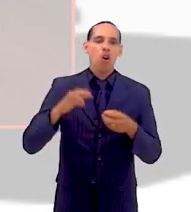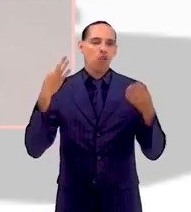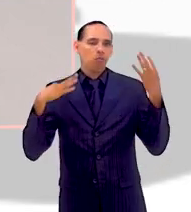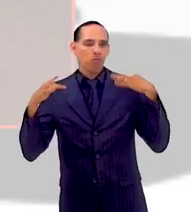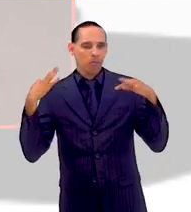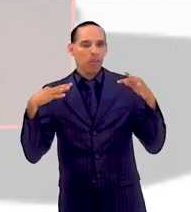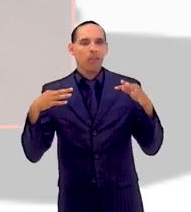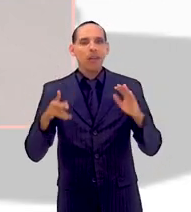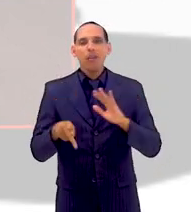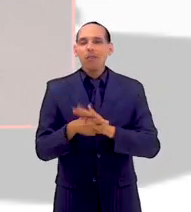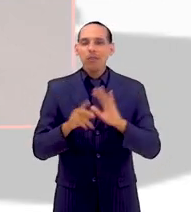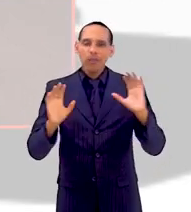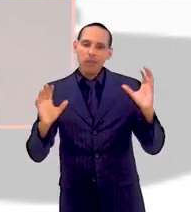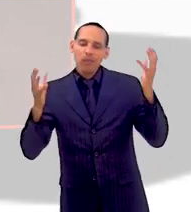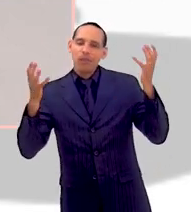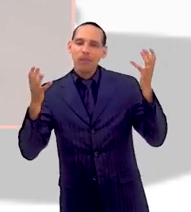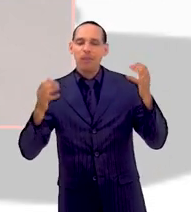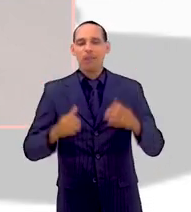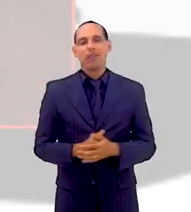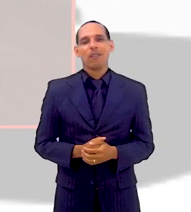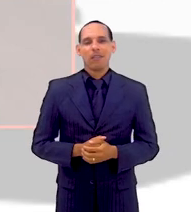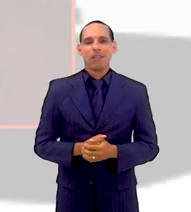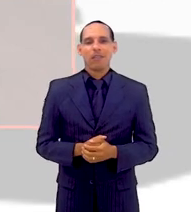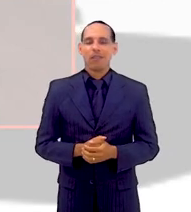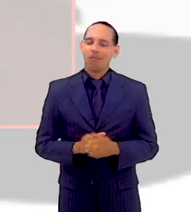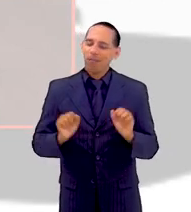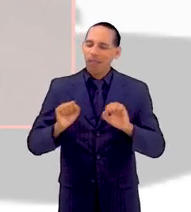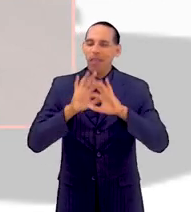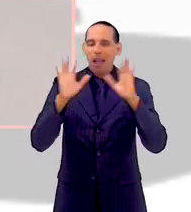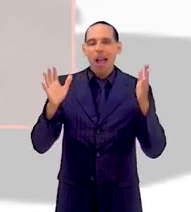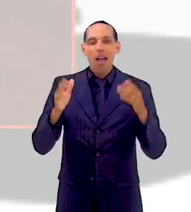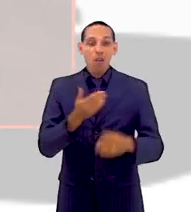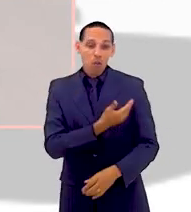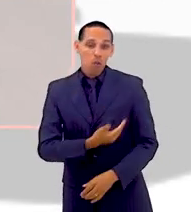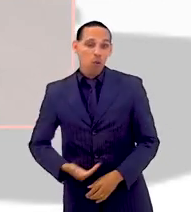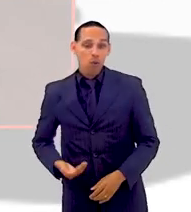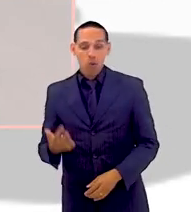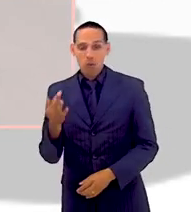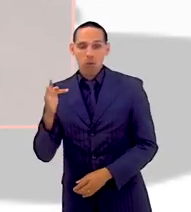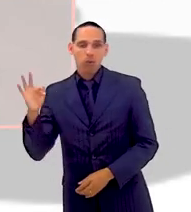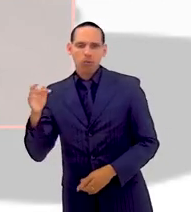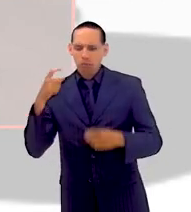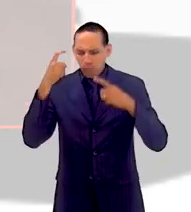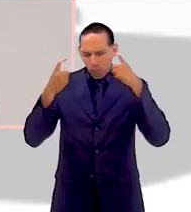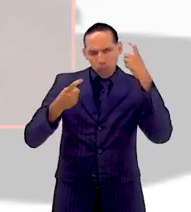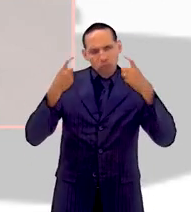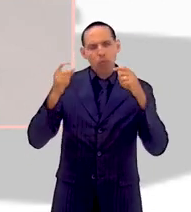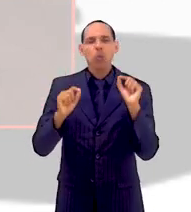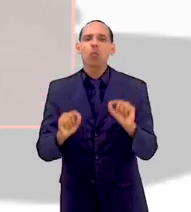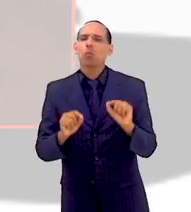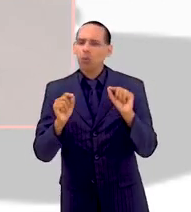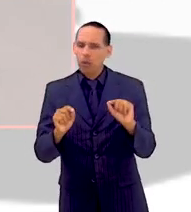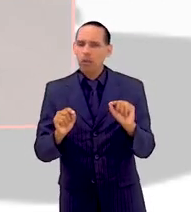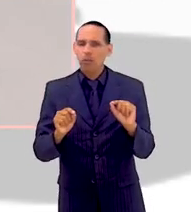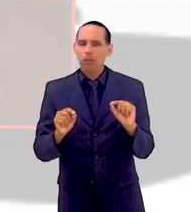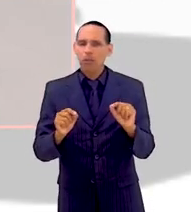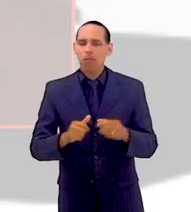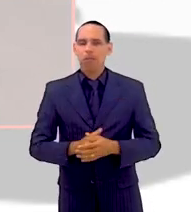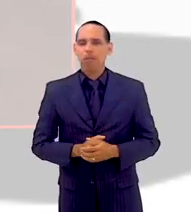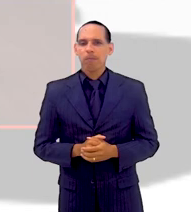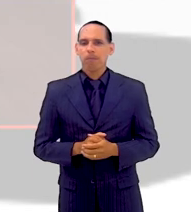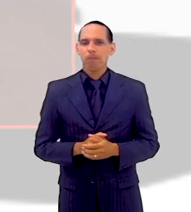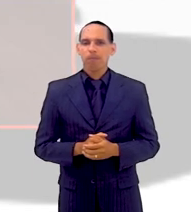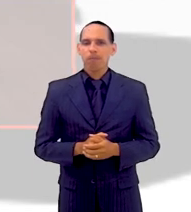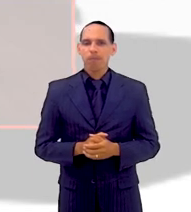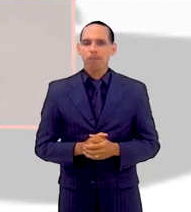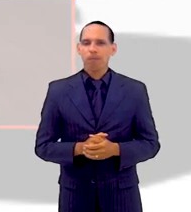turismo e de eventos como um todo. Logicamente, o governo federal, preocupado com a questão de não ter